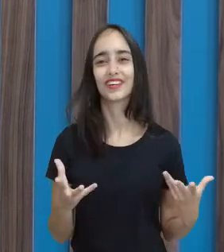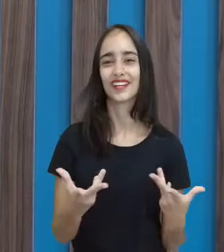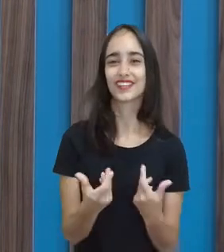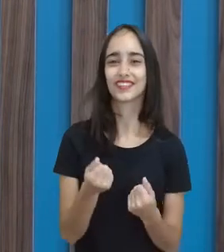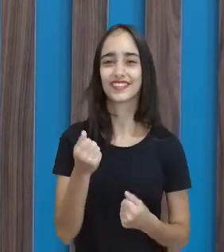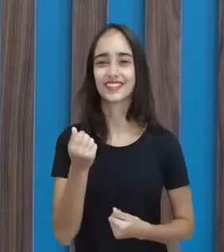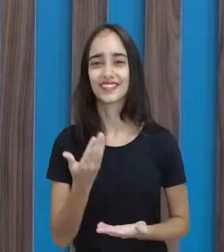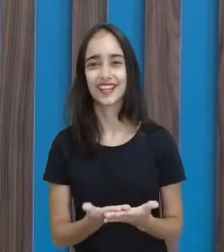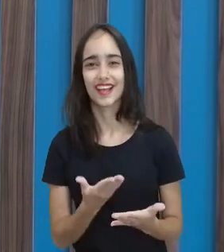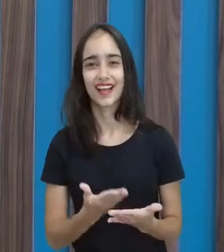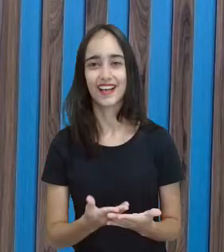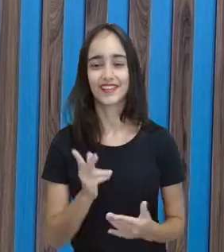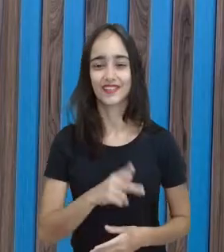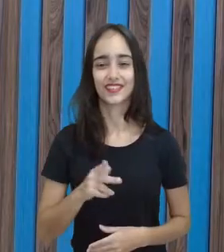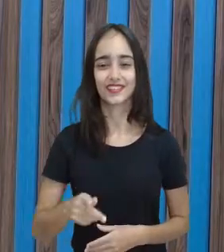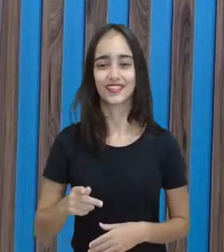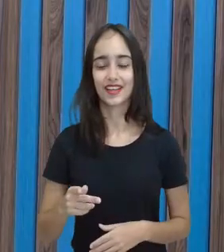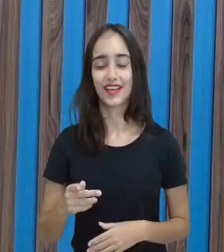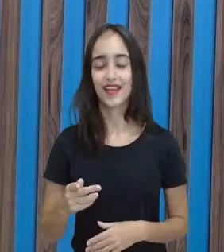professora. Adorei.